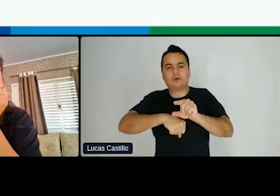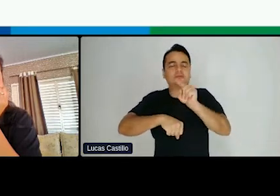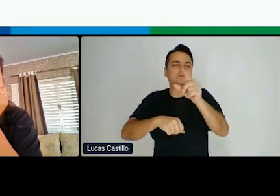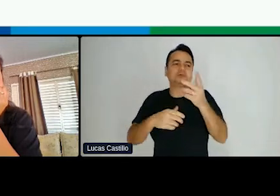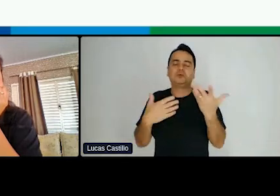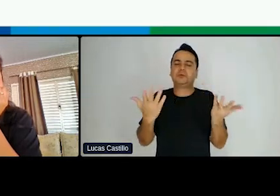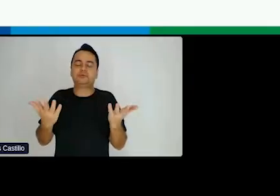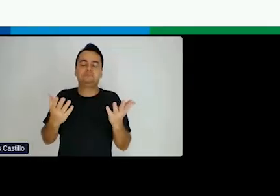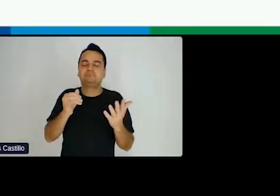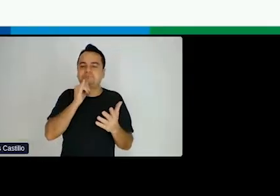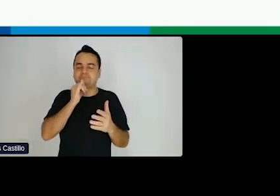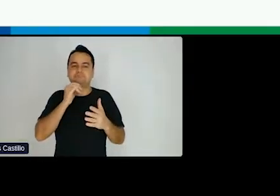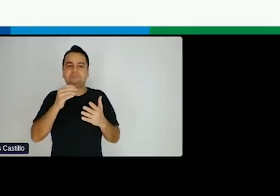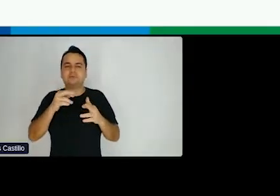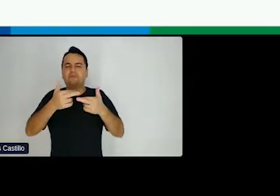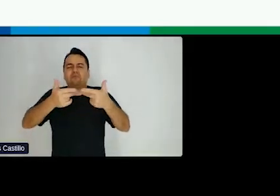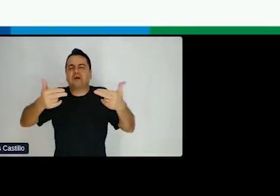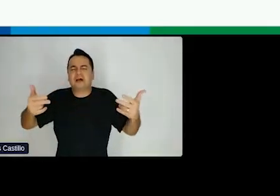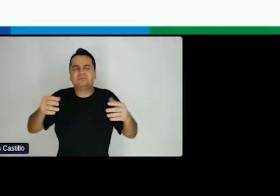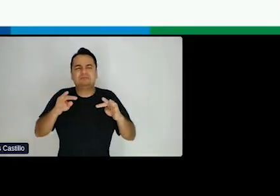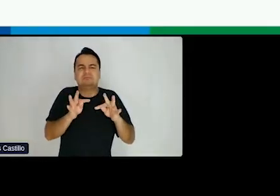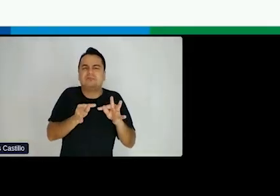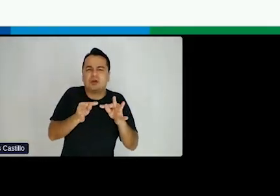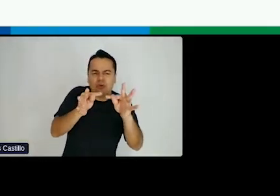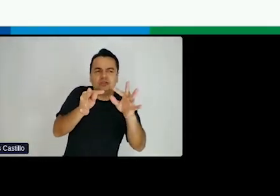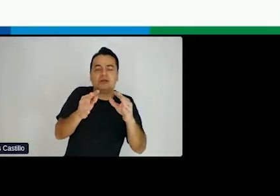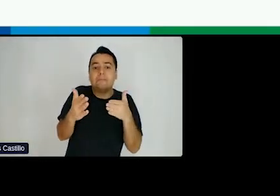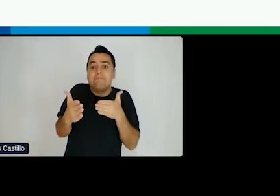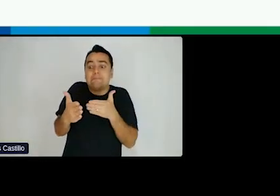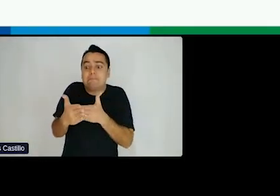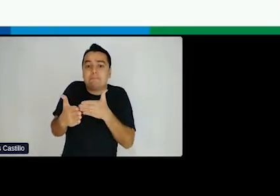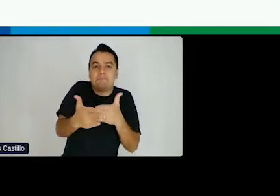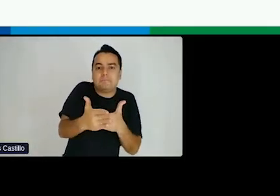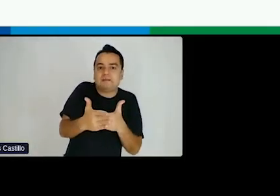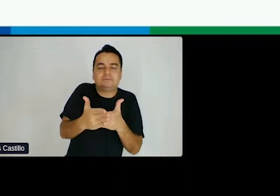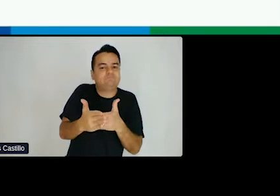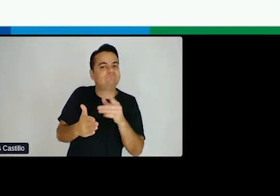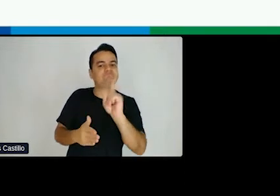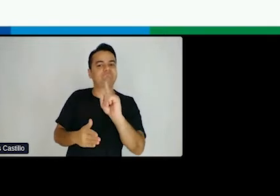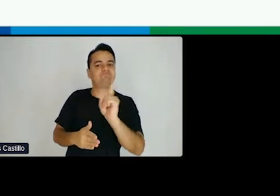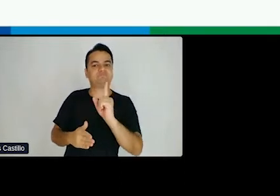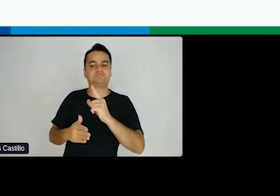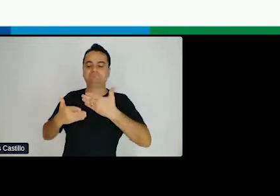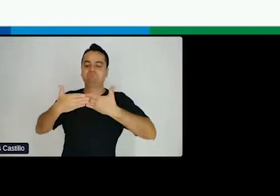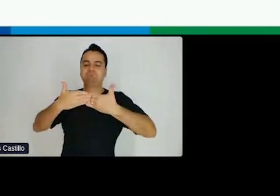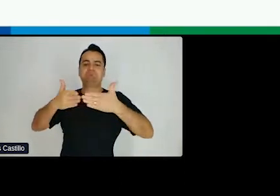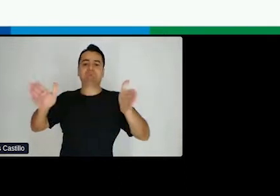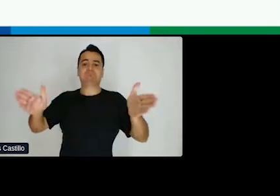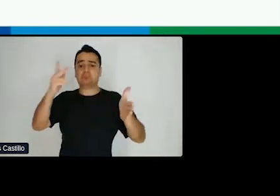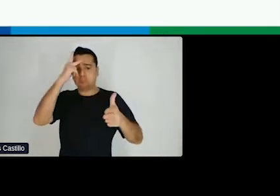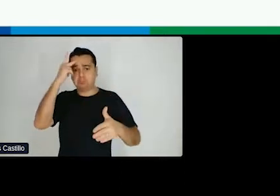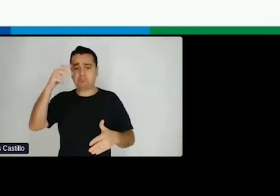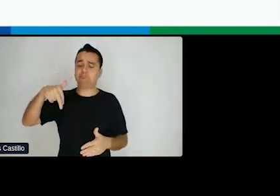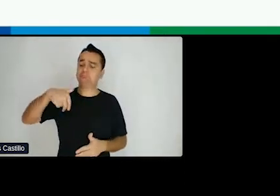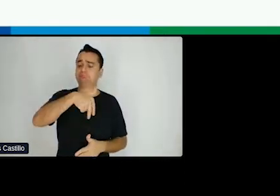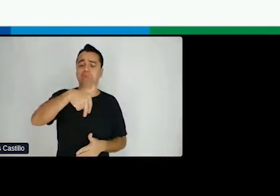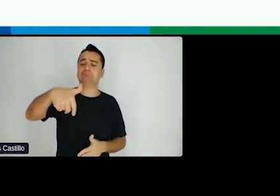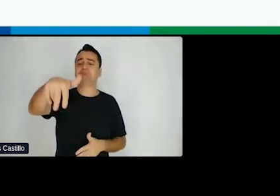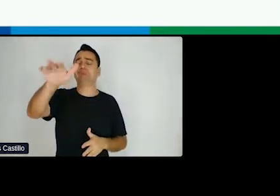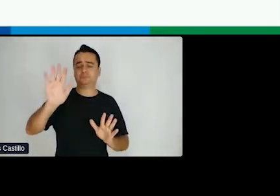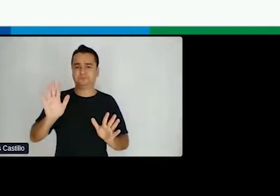arquitetônica ou via tecnologia, possa travar, né, esse percurso dessa pessoa.